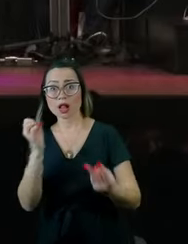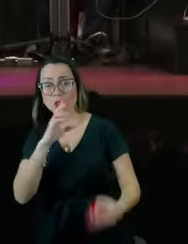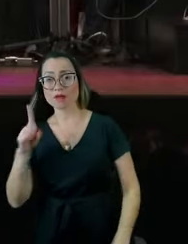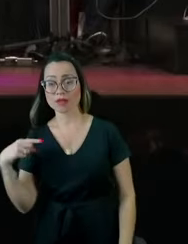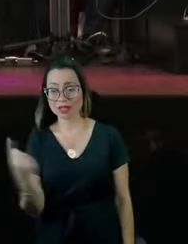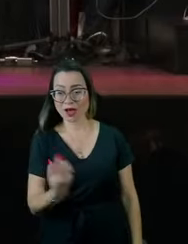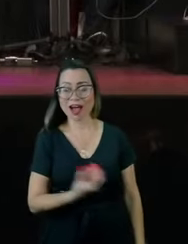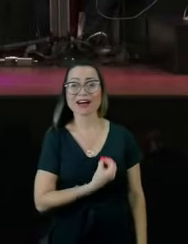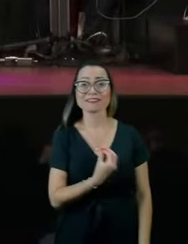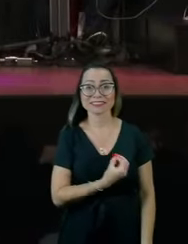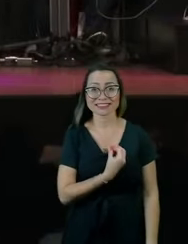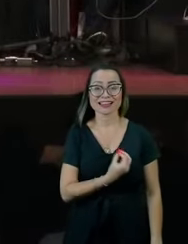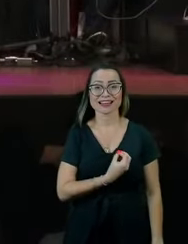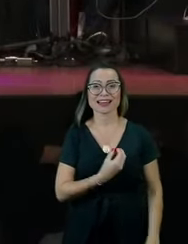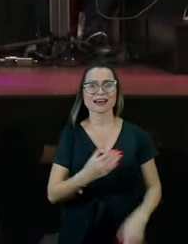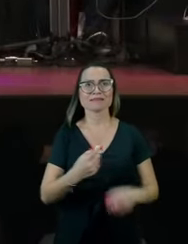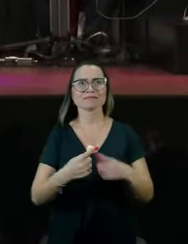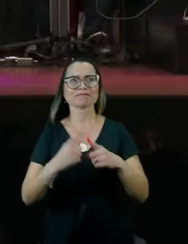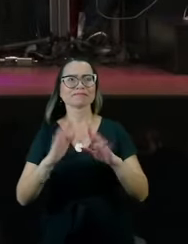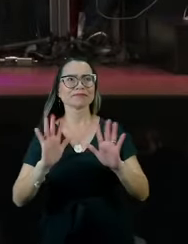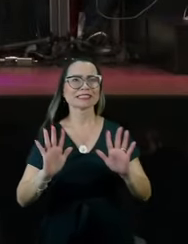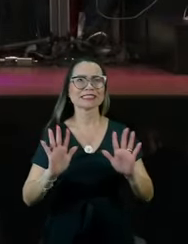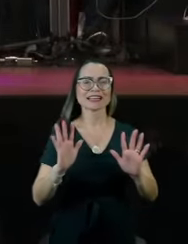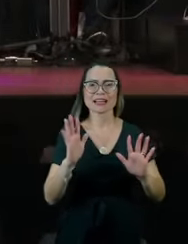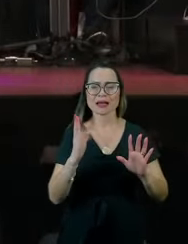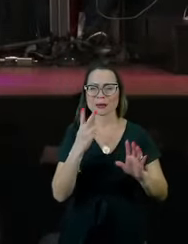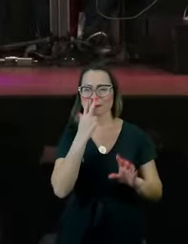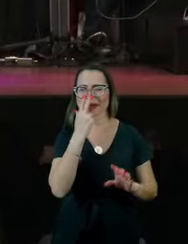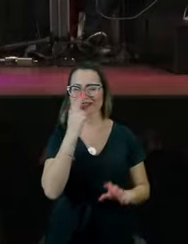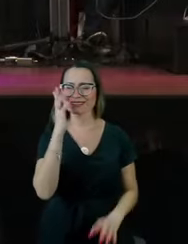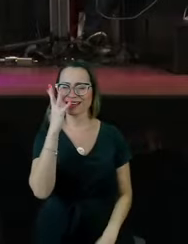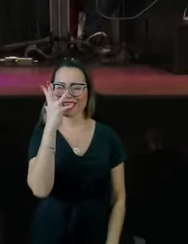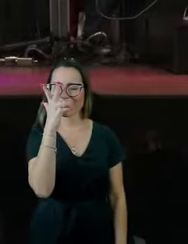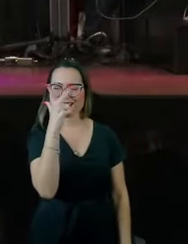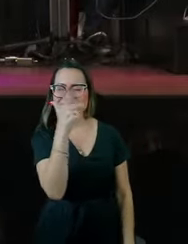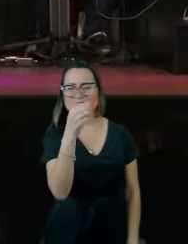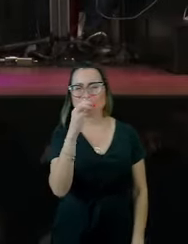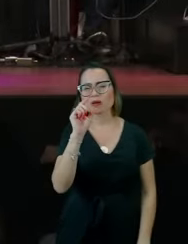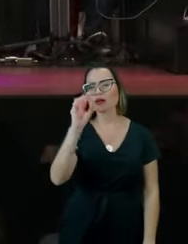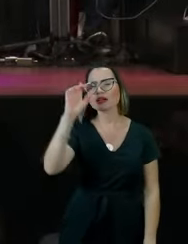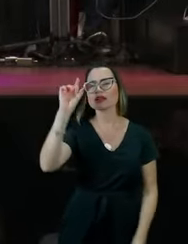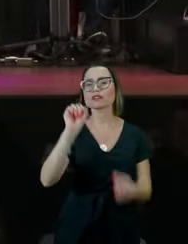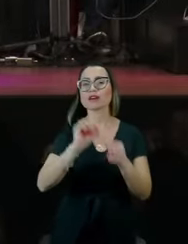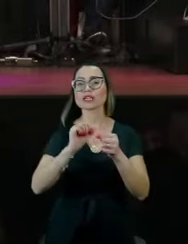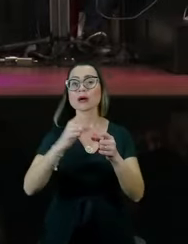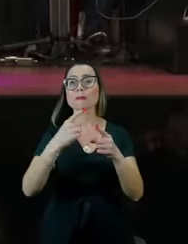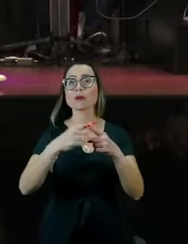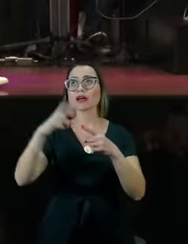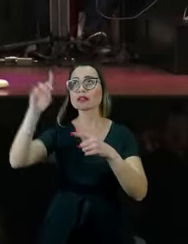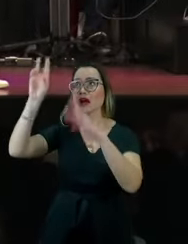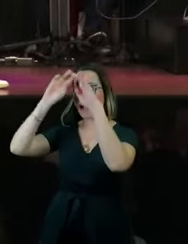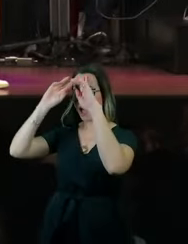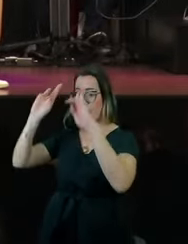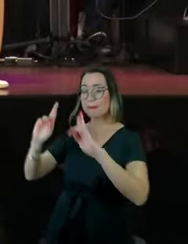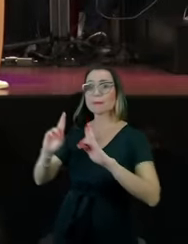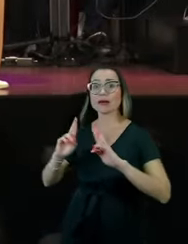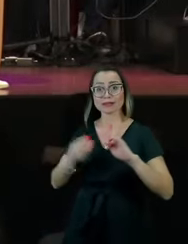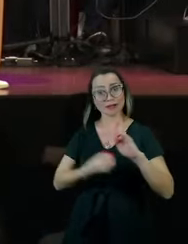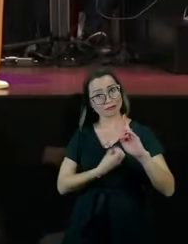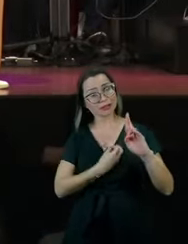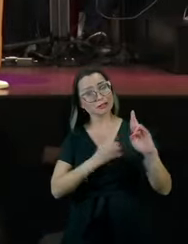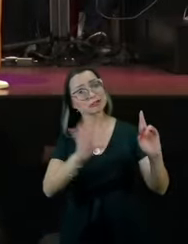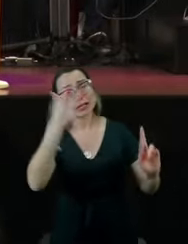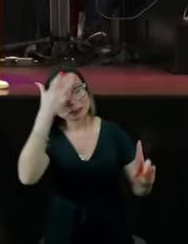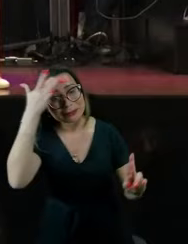Mas é tão lindo como que Deus faz, porque Ele respeita a nossa estrutura. Talvez algumas mudanças bruscas machucam muito.